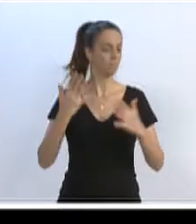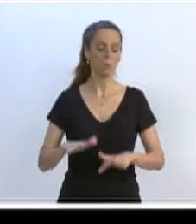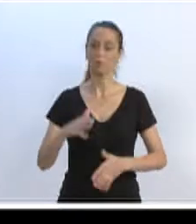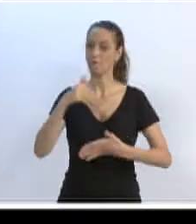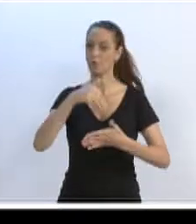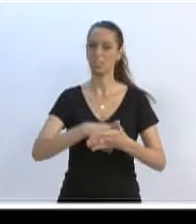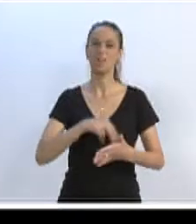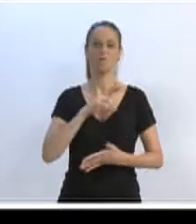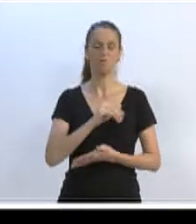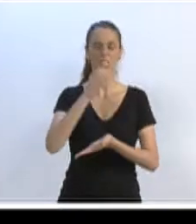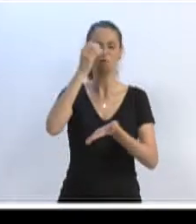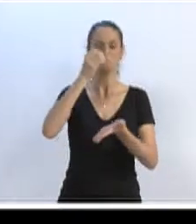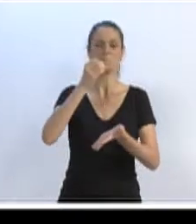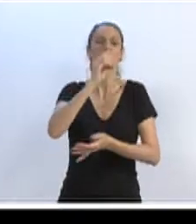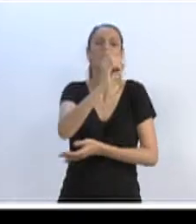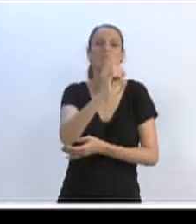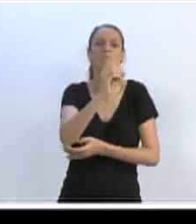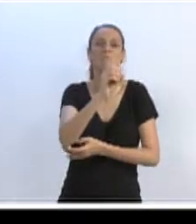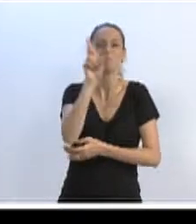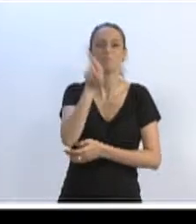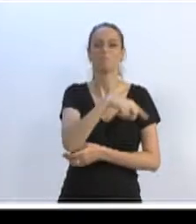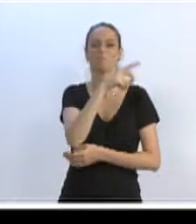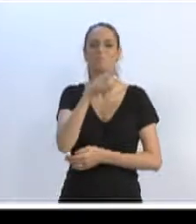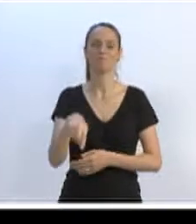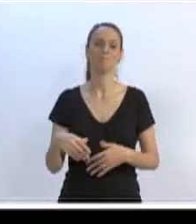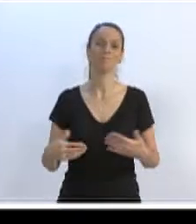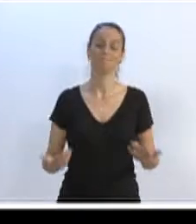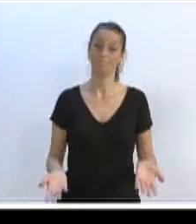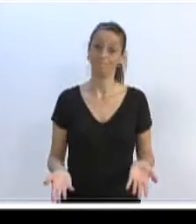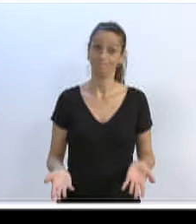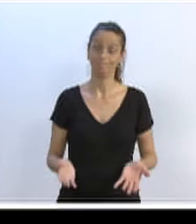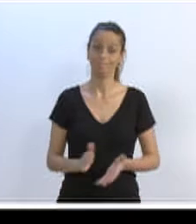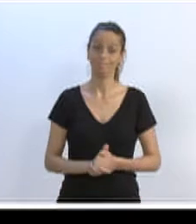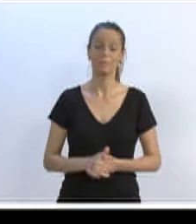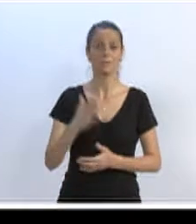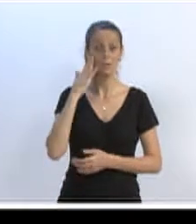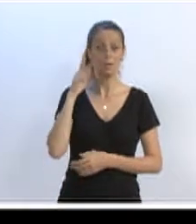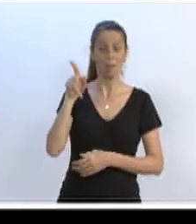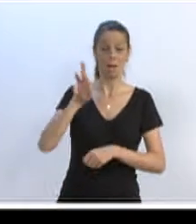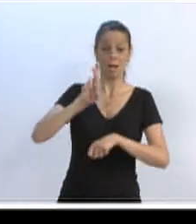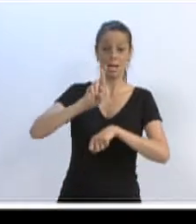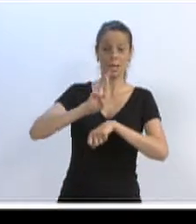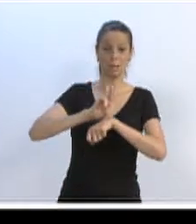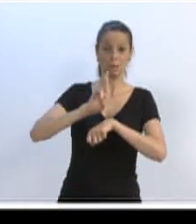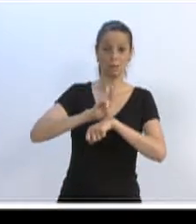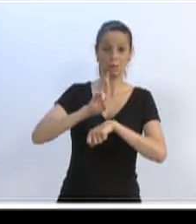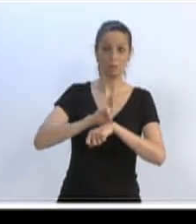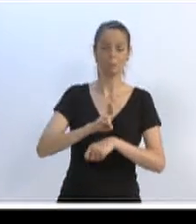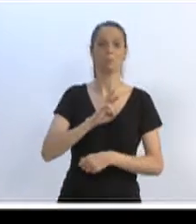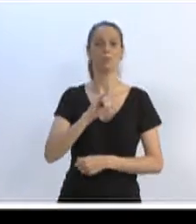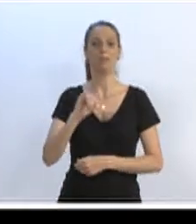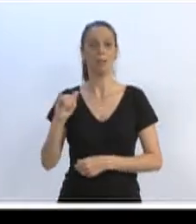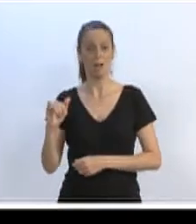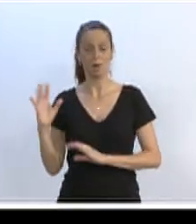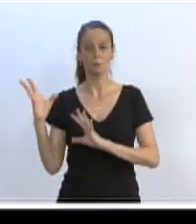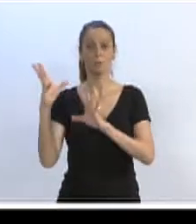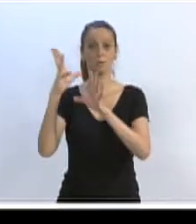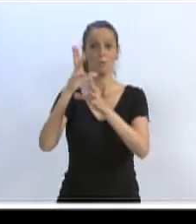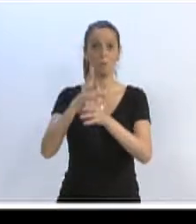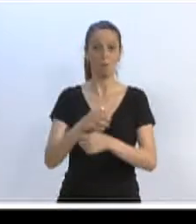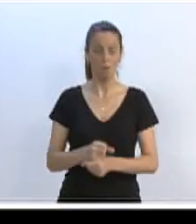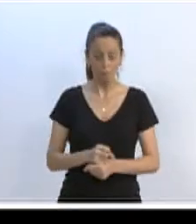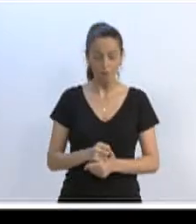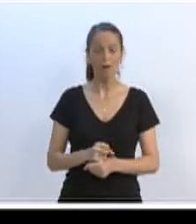Blumenau? Alguém sabe os números? É da cidade de Rio do Sul e Indaial junto. Está aqui, ó, Rio do